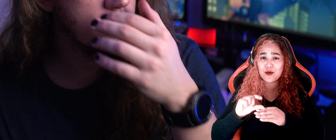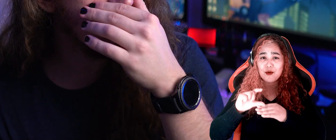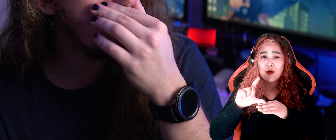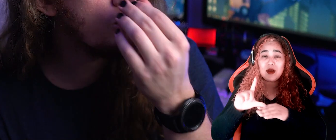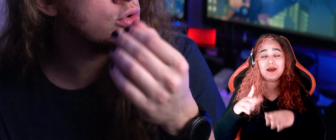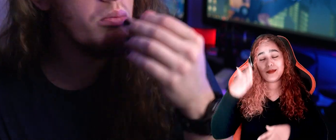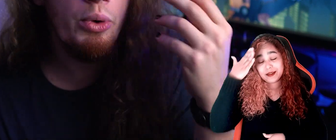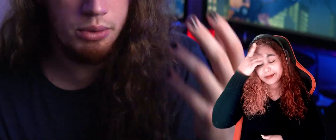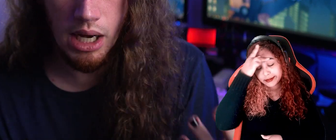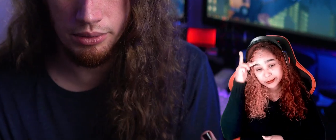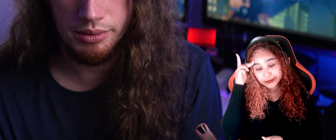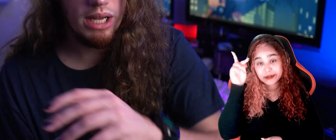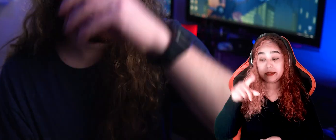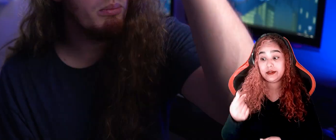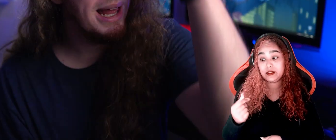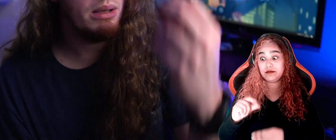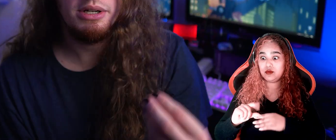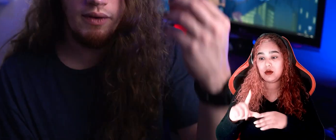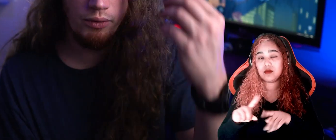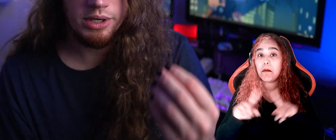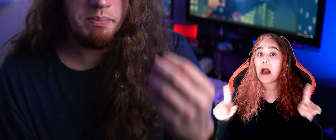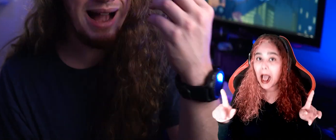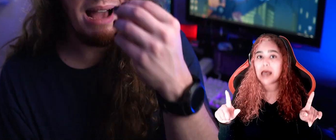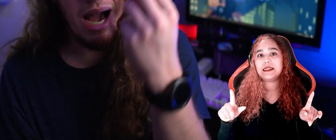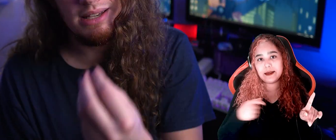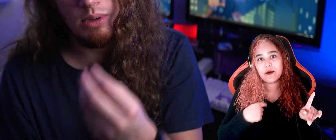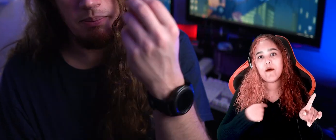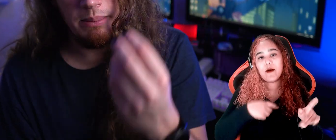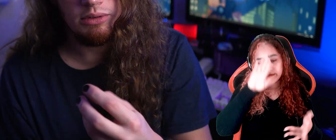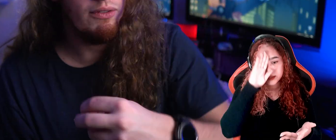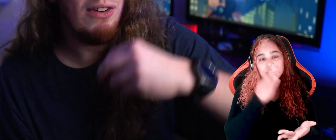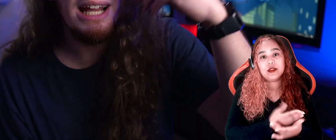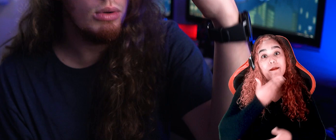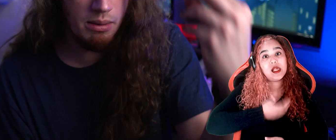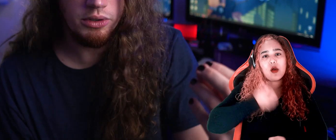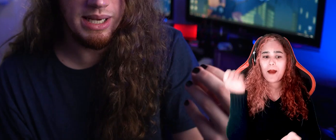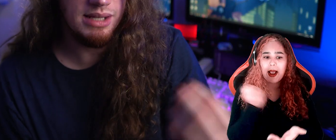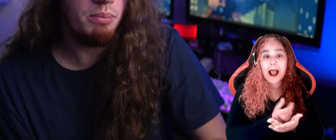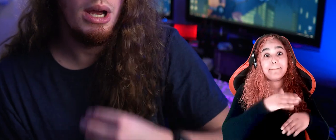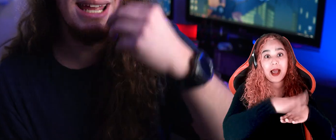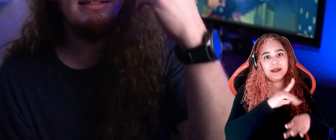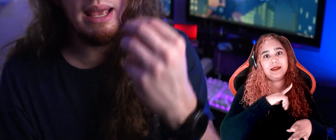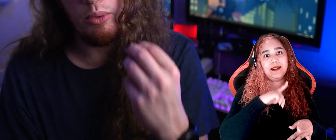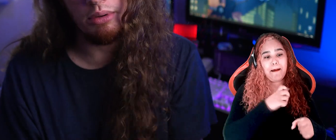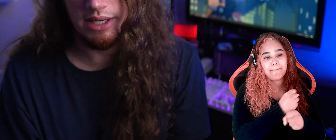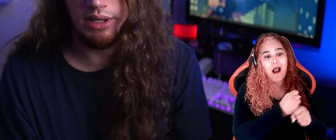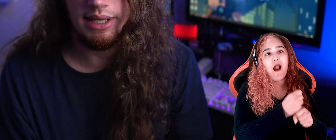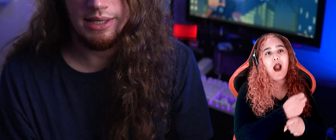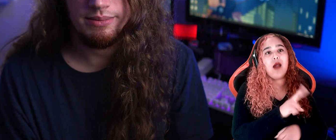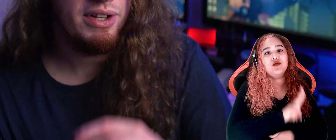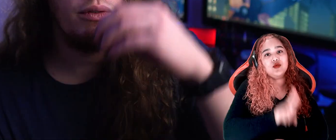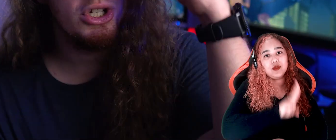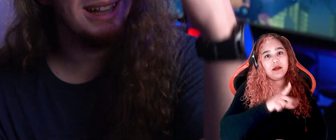e para algumas pessoas é um custo muito alto. Porém, eu sou completamente a favor de pagar mais no equipamento que vai durar muito mais tempo e ter muito